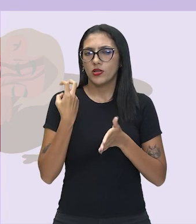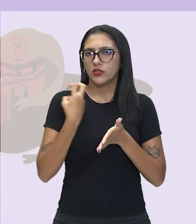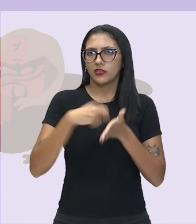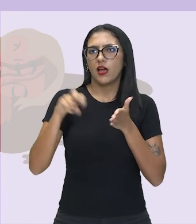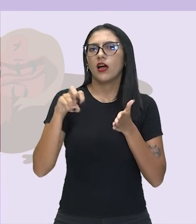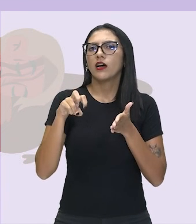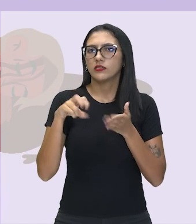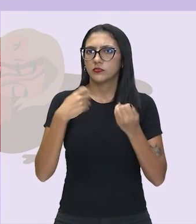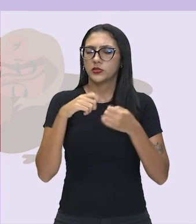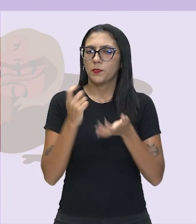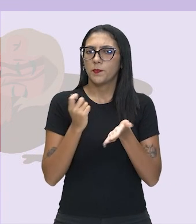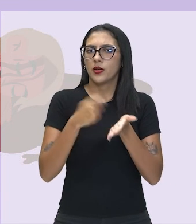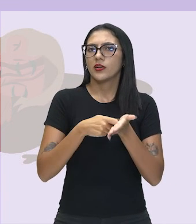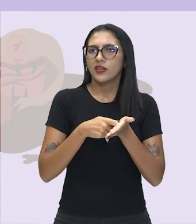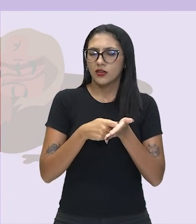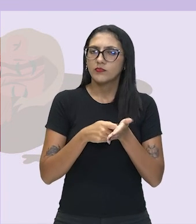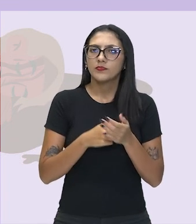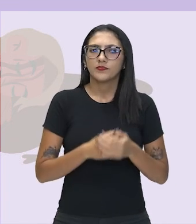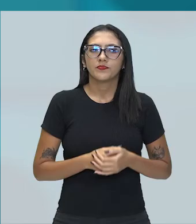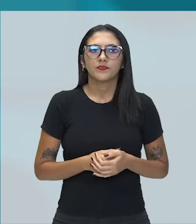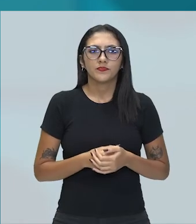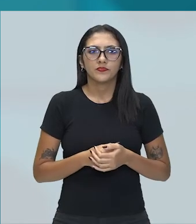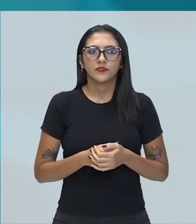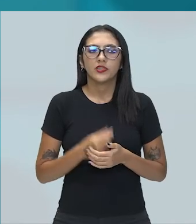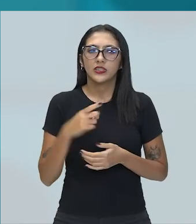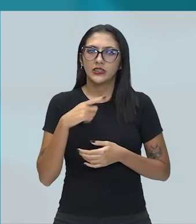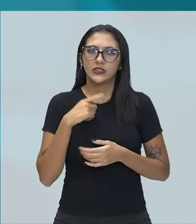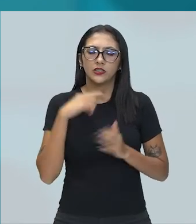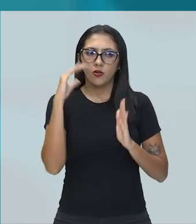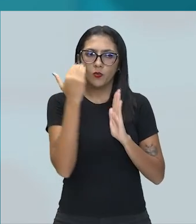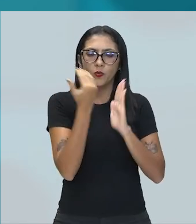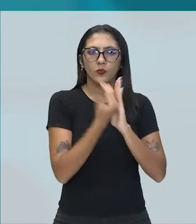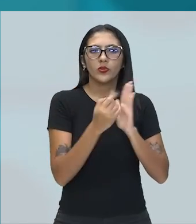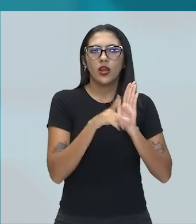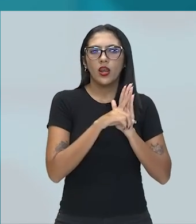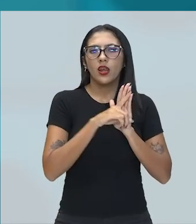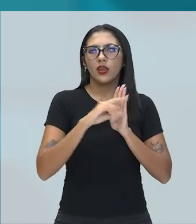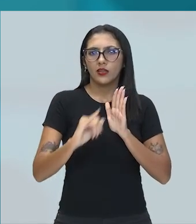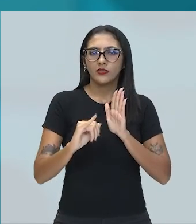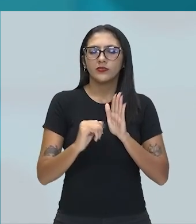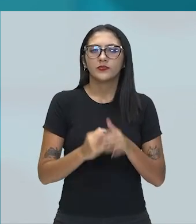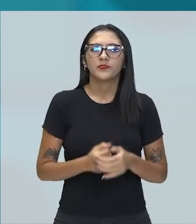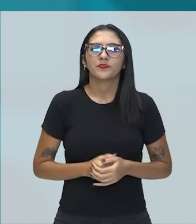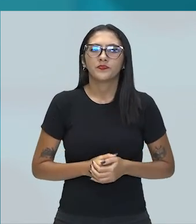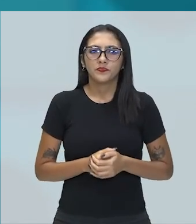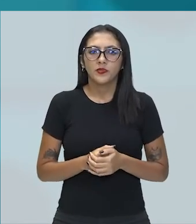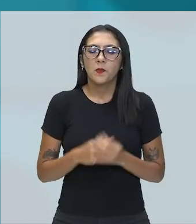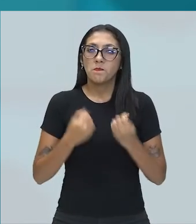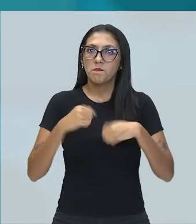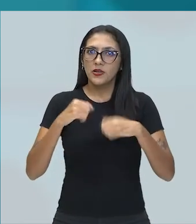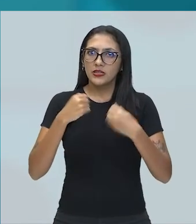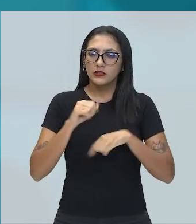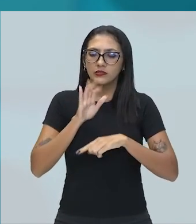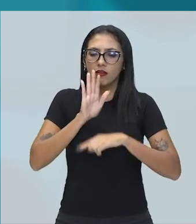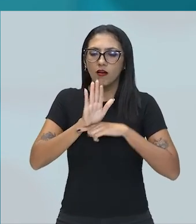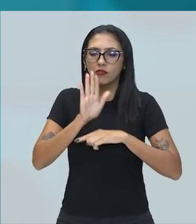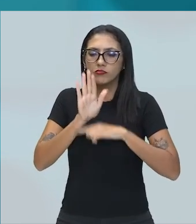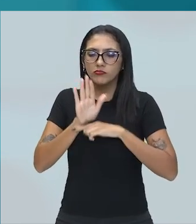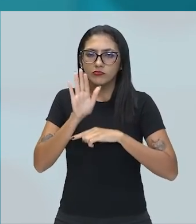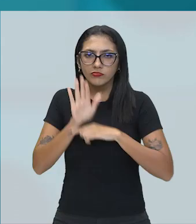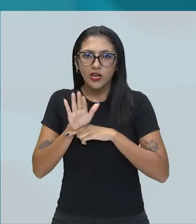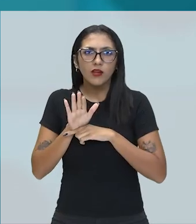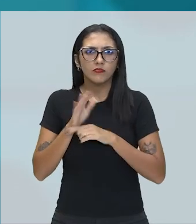importante inclusive é uma coisa que está prevista ali em lei, você tem que sim prestar socorro